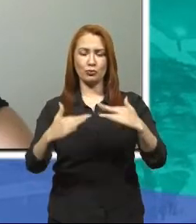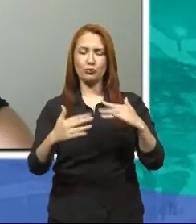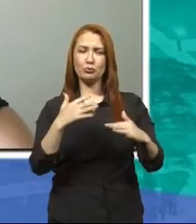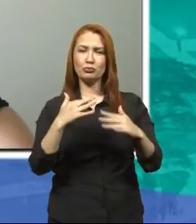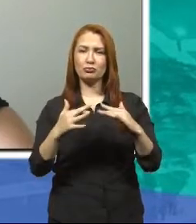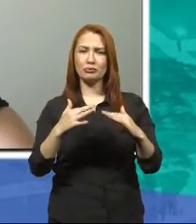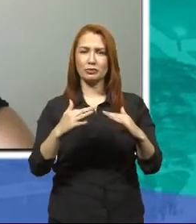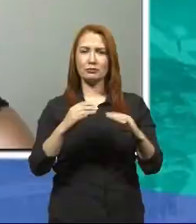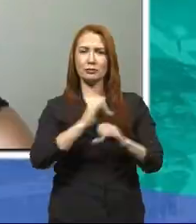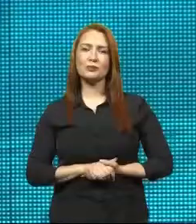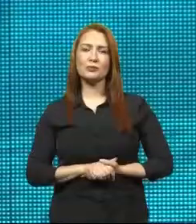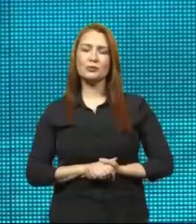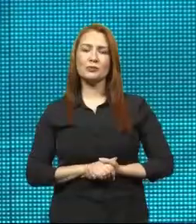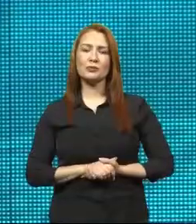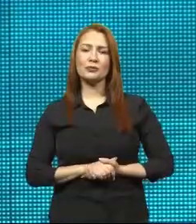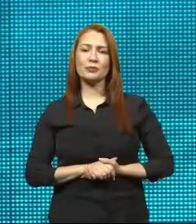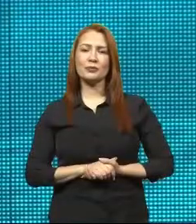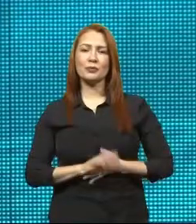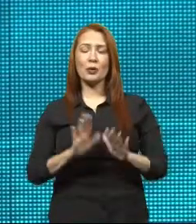terá